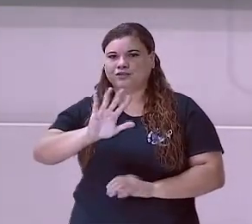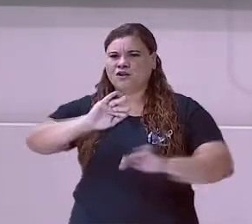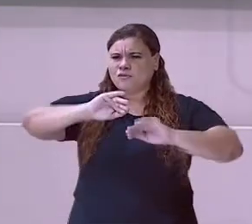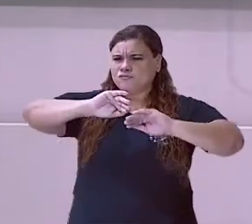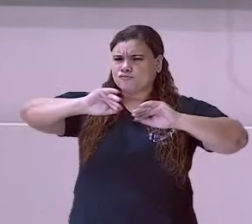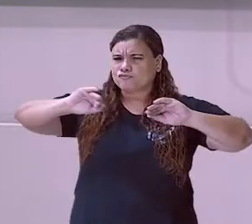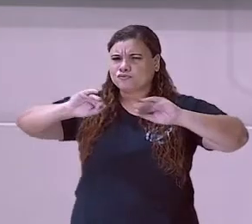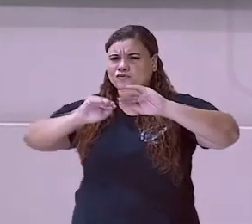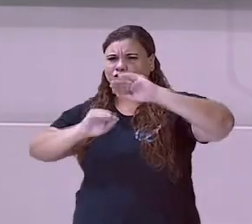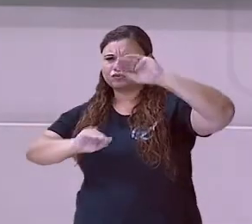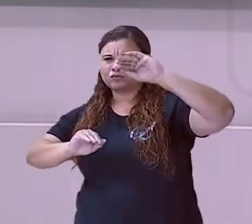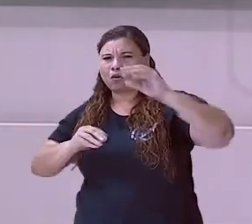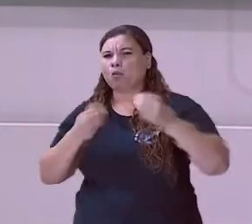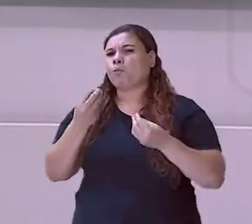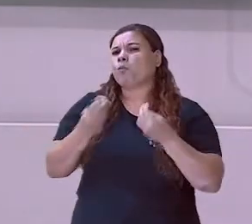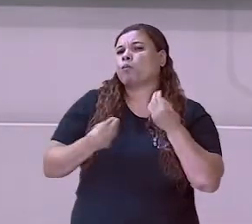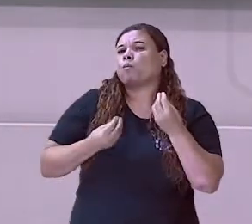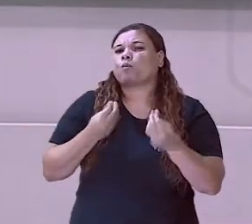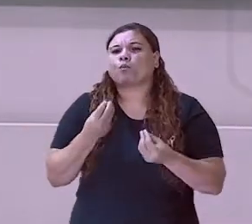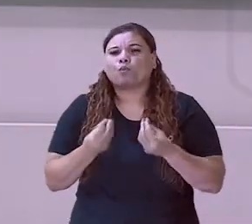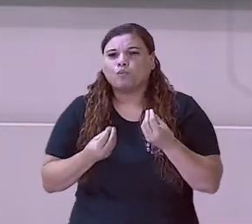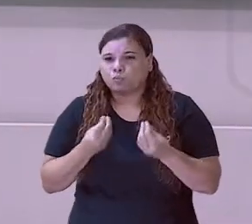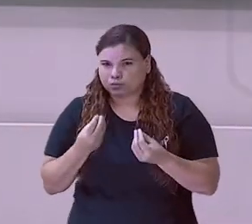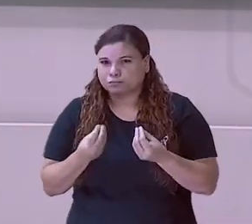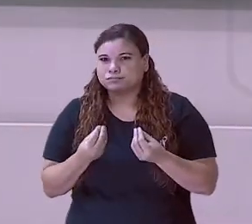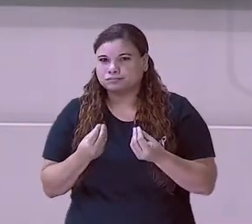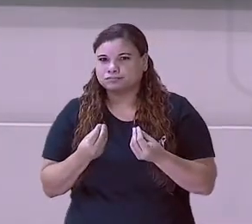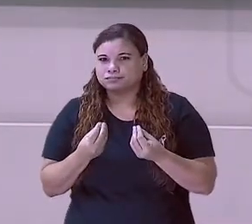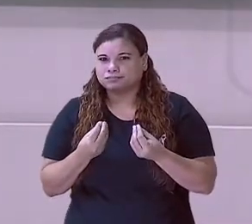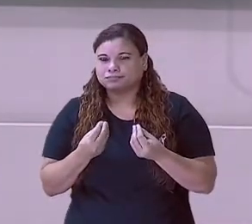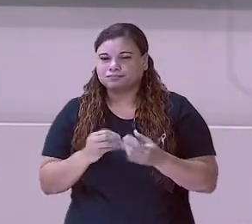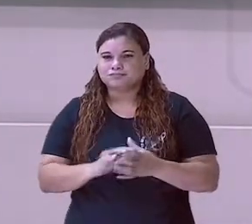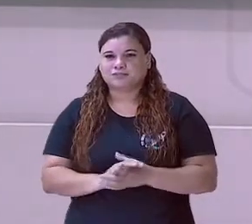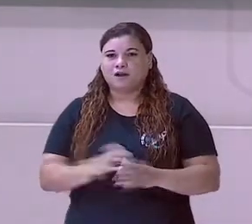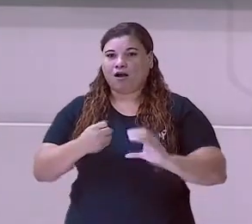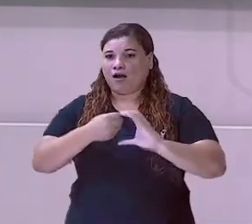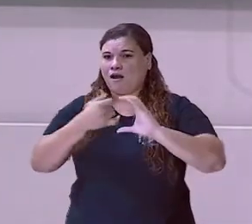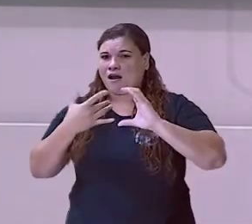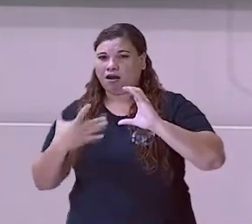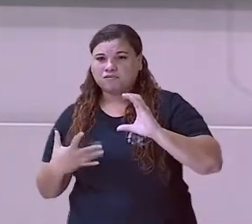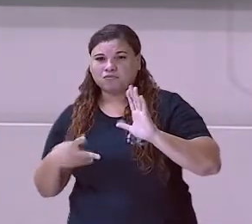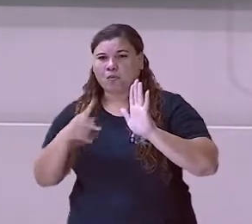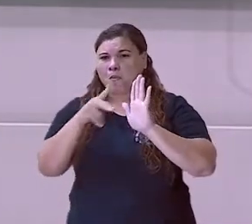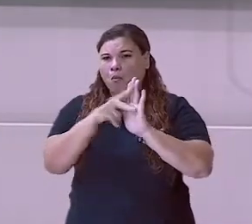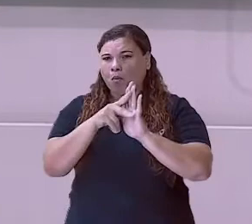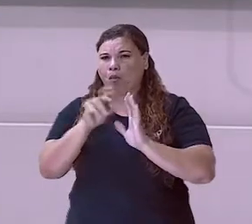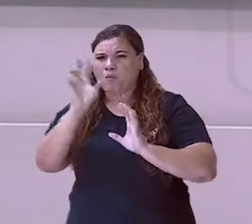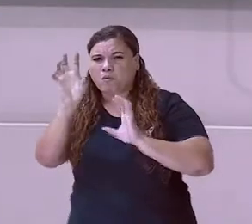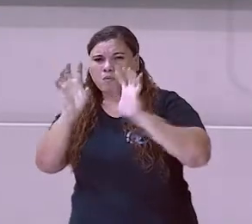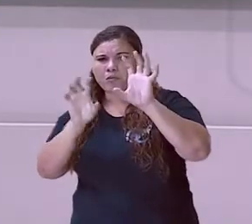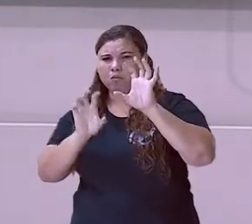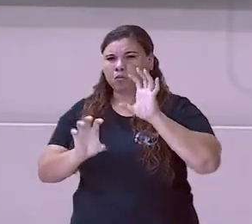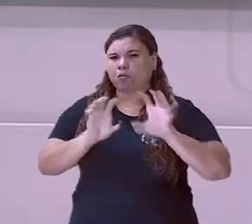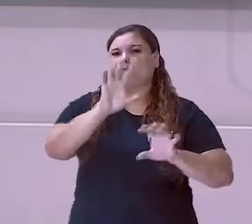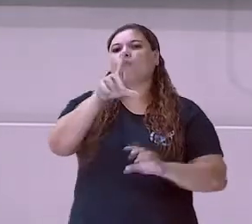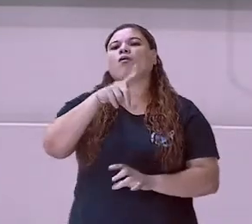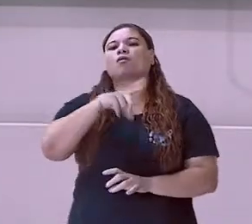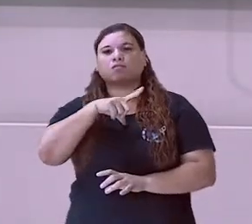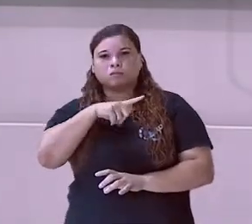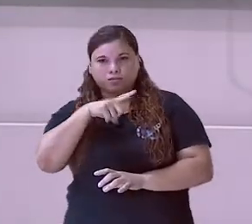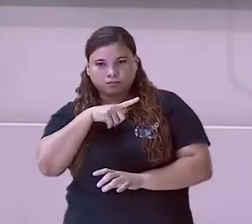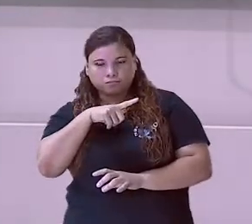Dividir os diversos critérios. Então, vamos